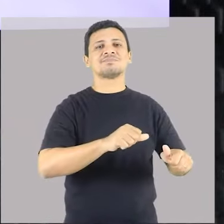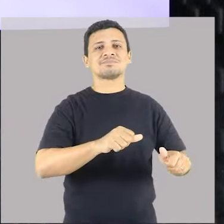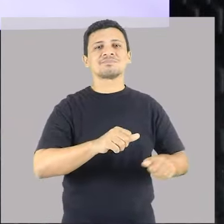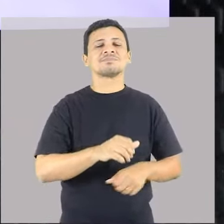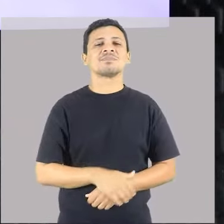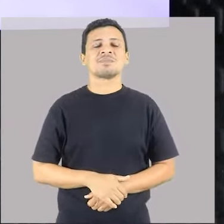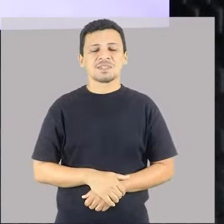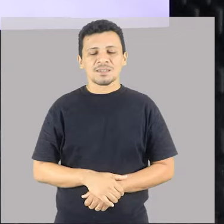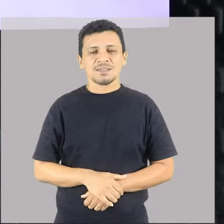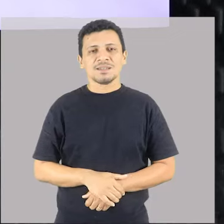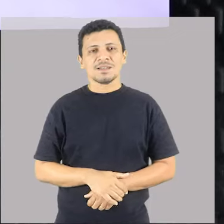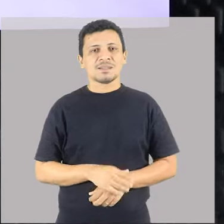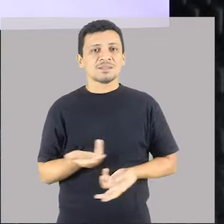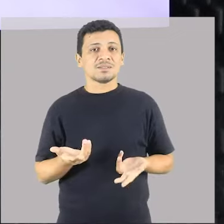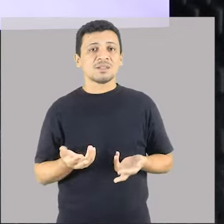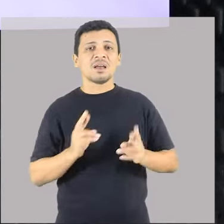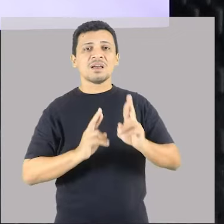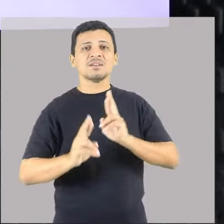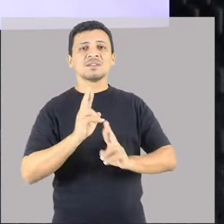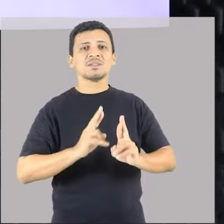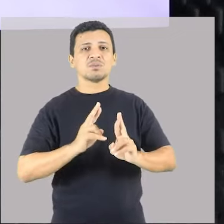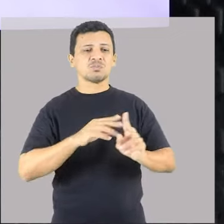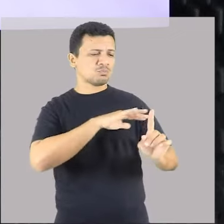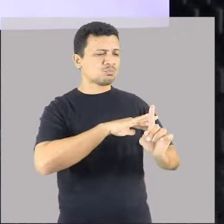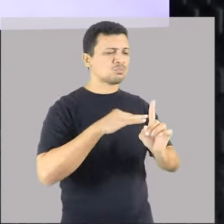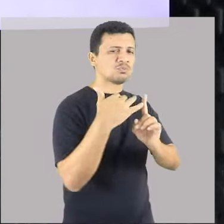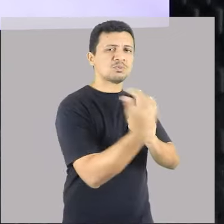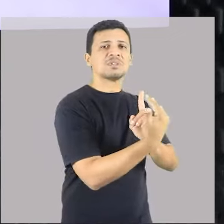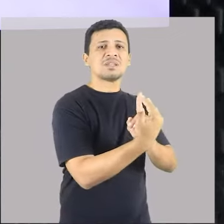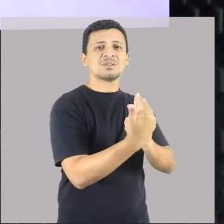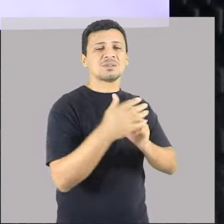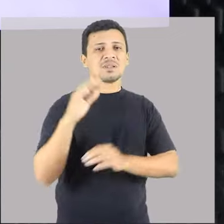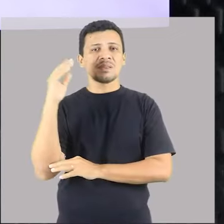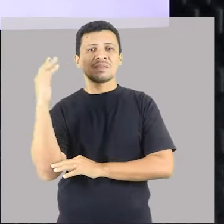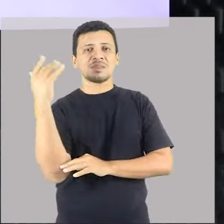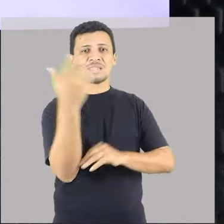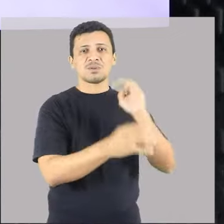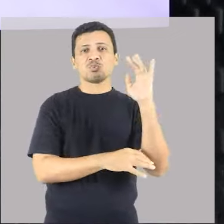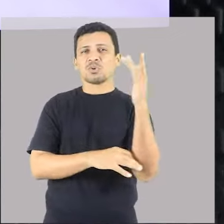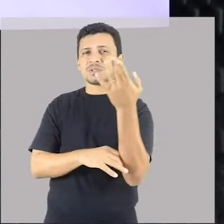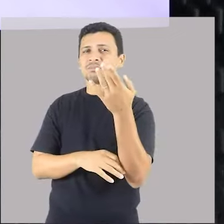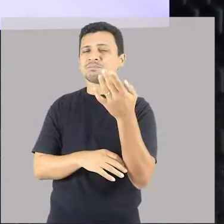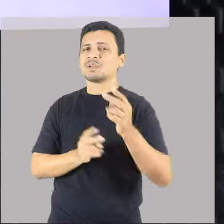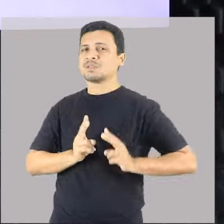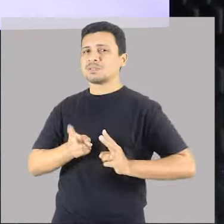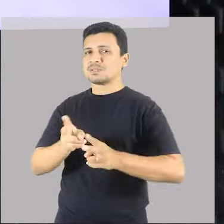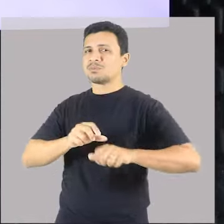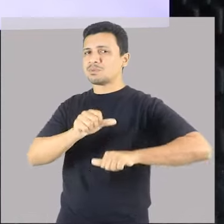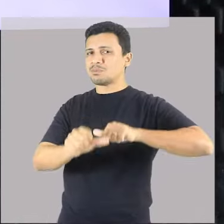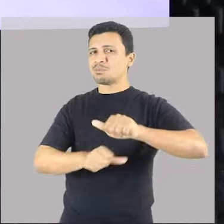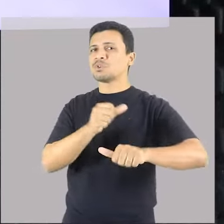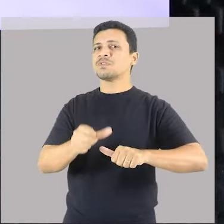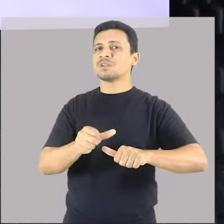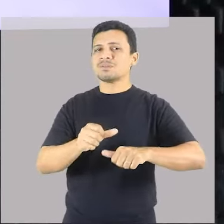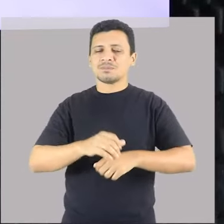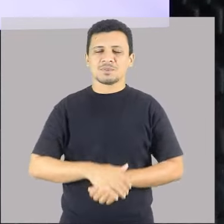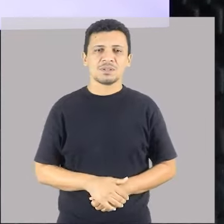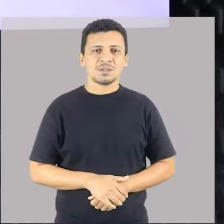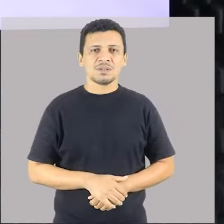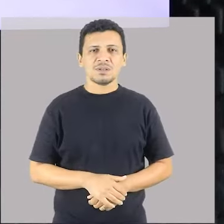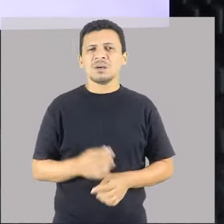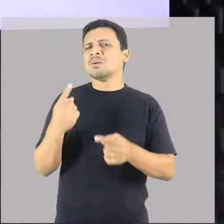ou seja as relações entre sociedade e natureza constantemente estão se modificando estão evoluindo beleza Marcos